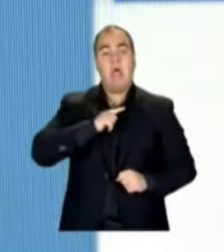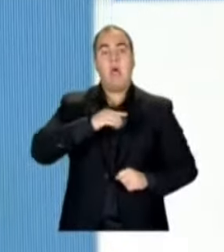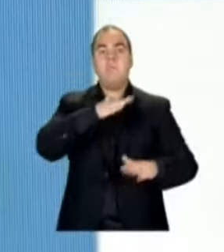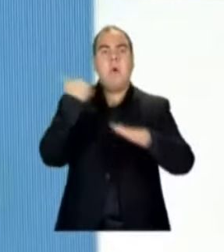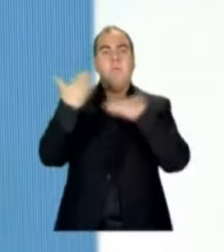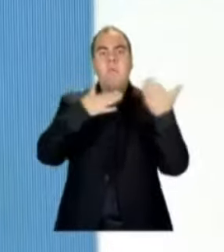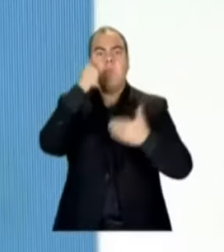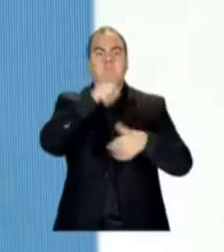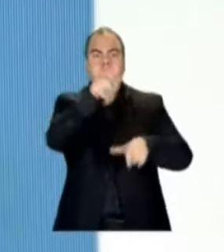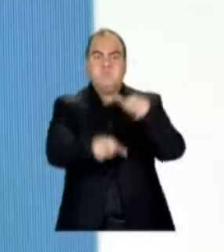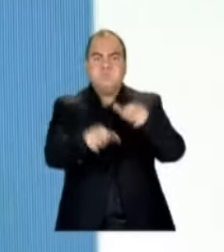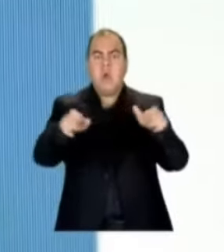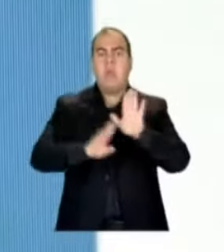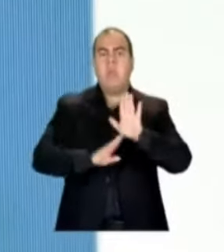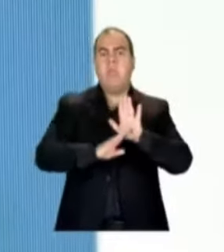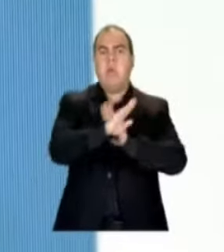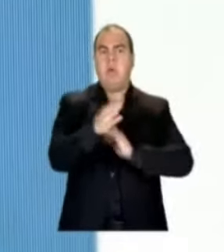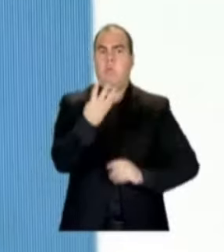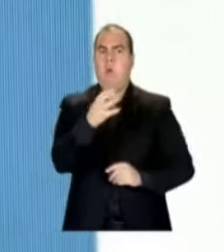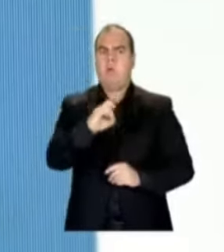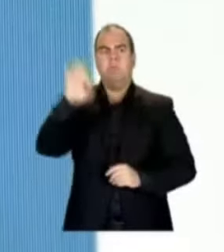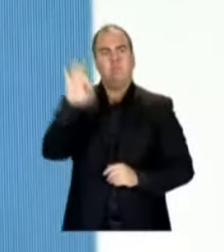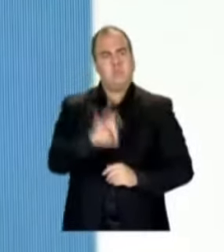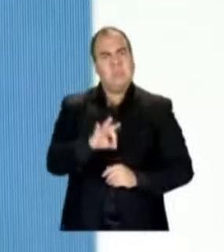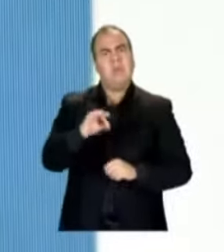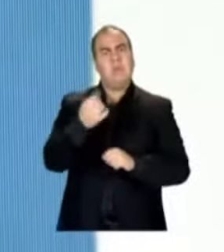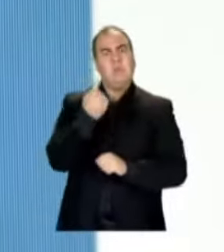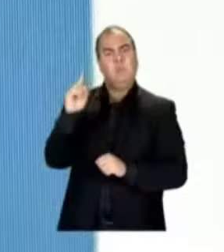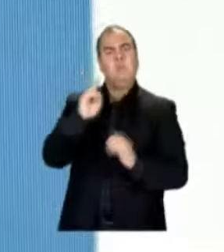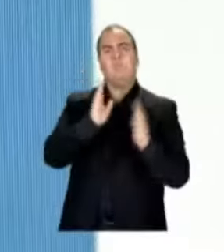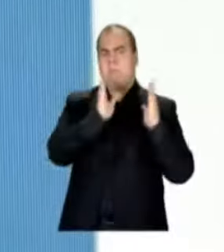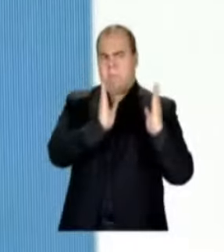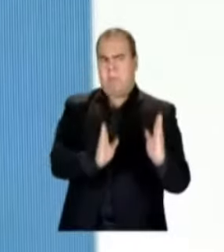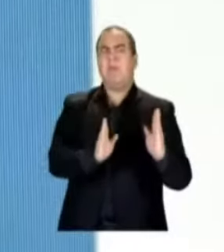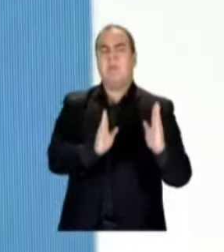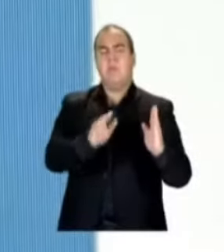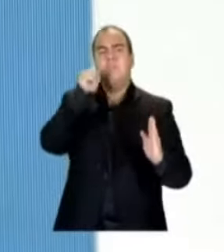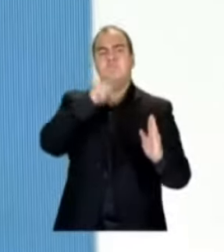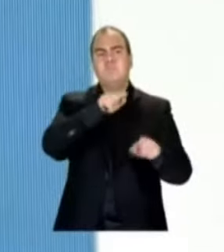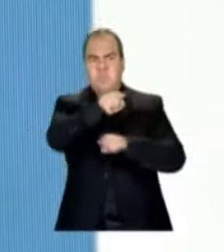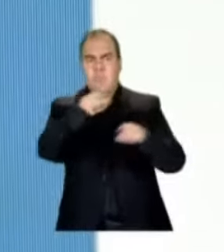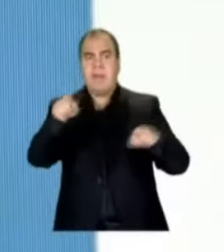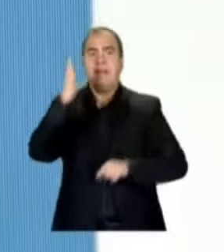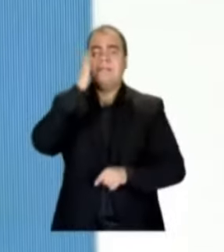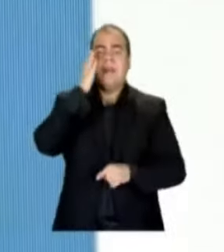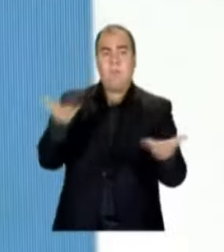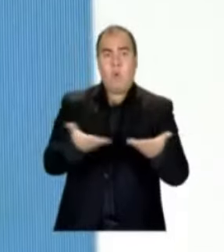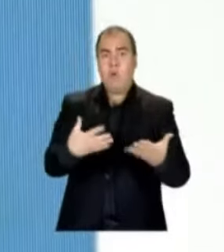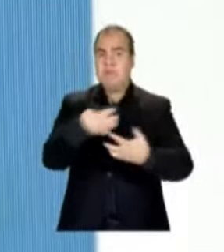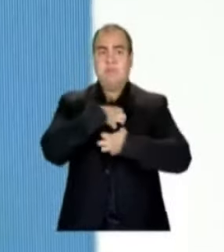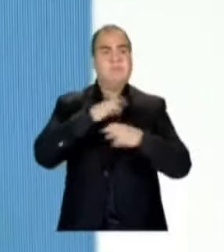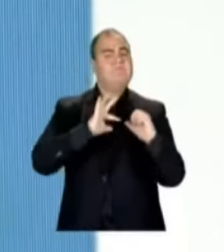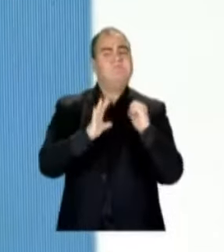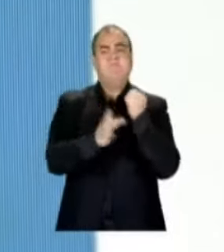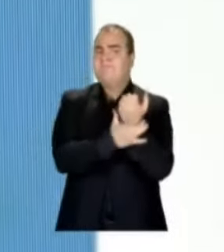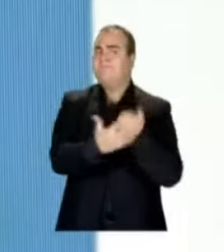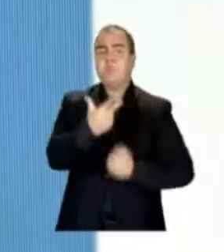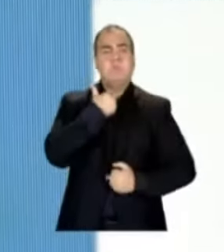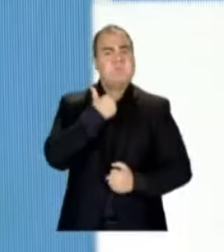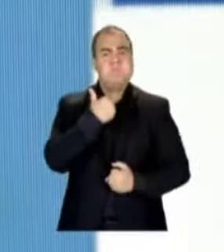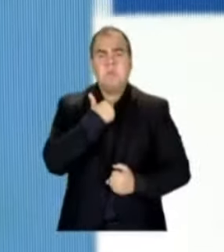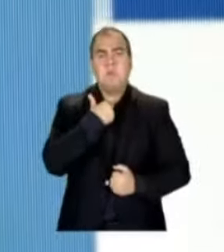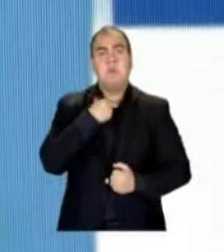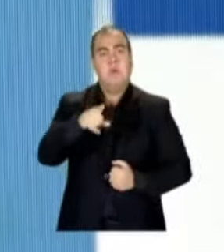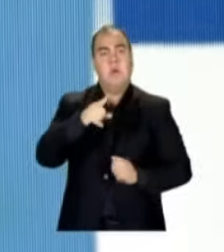40% no último período e as mulheres que estão nos assistindo sabem que hoje não pode se sentir seguras na cidade a